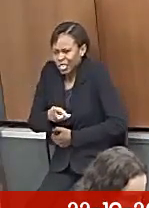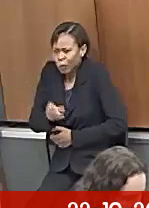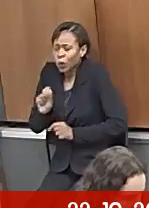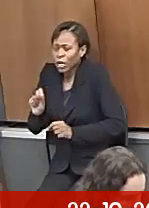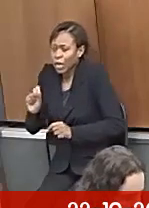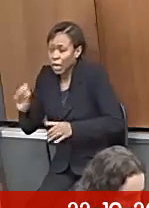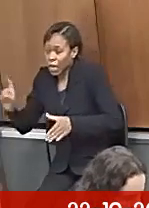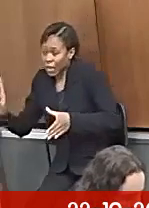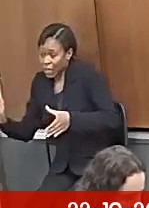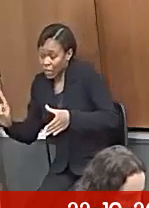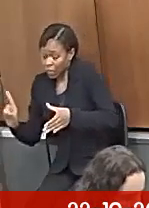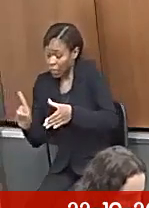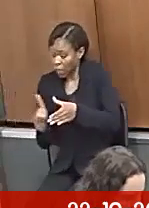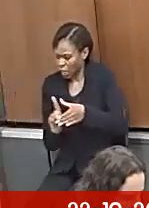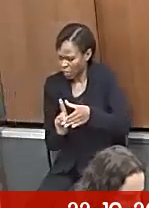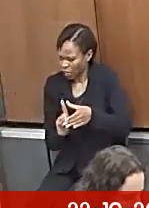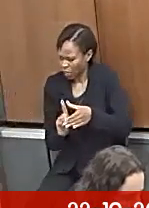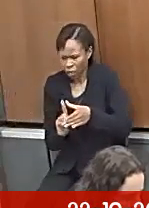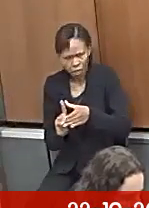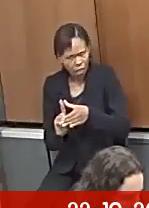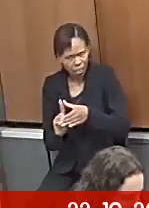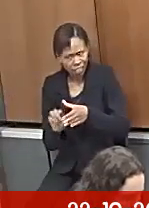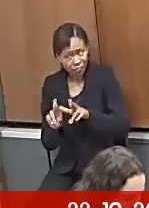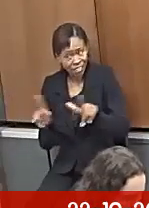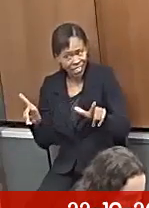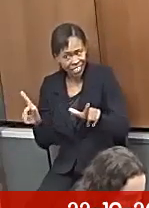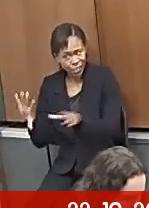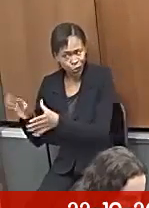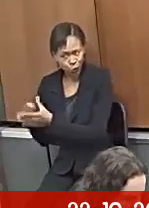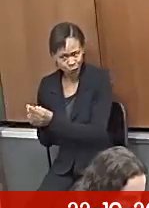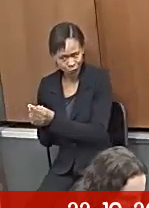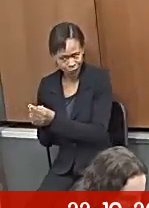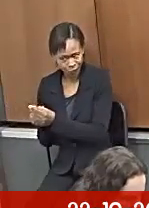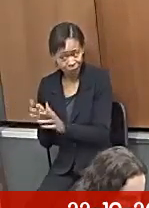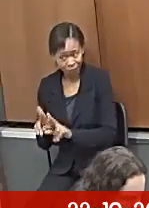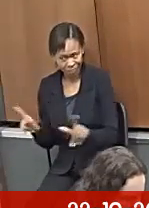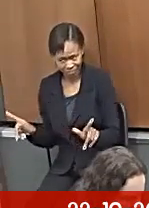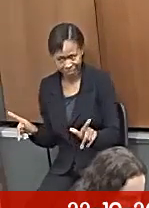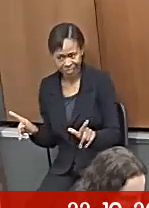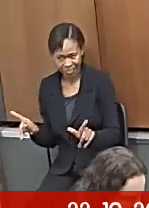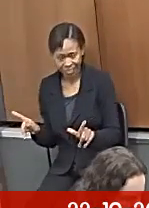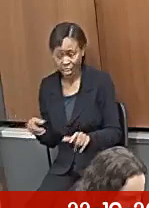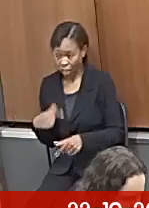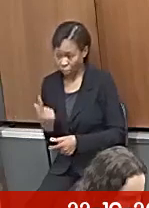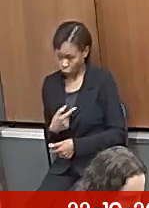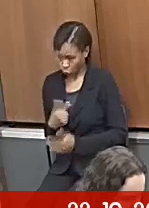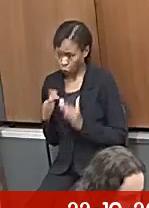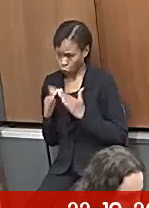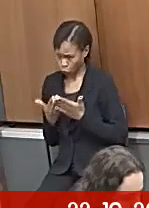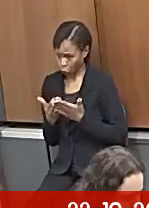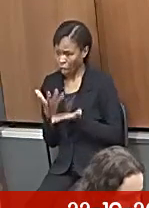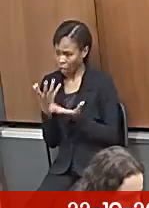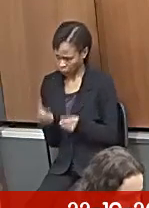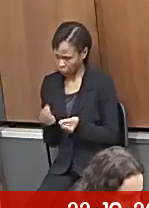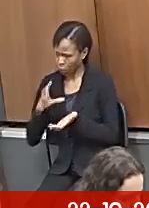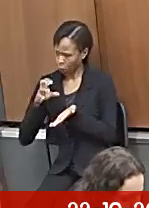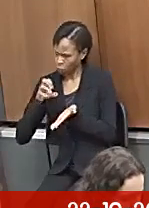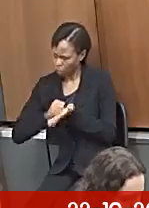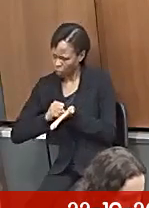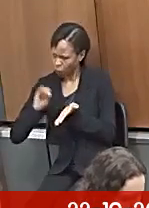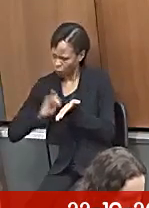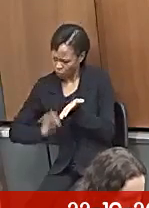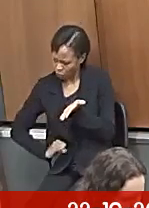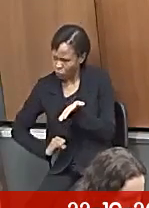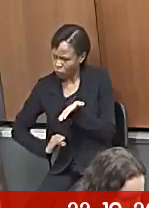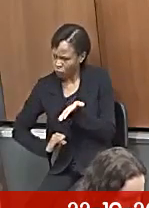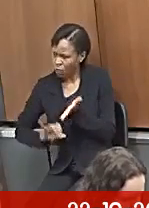de incluir. Então, quando a gente aceita a matrícula, a gente tem que entender que o processo não